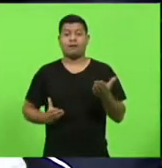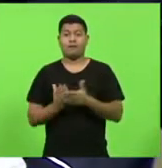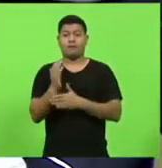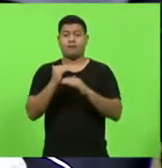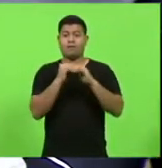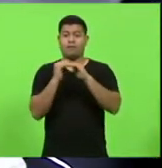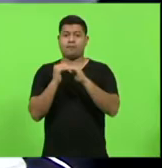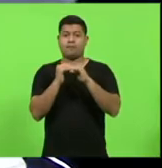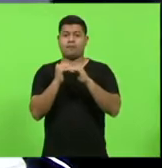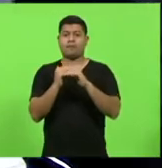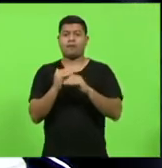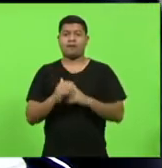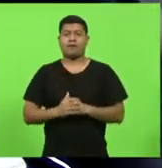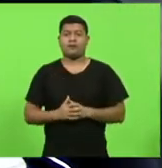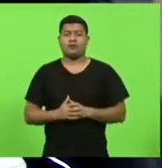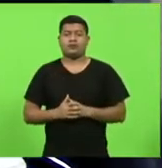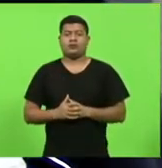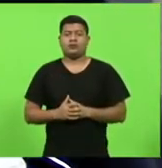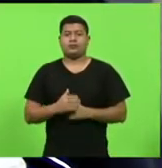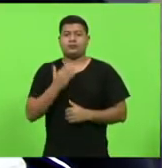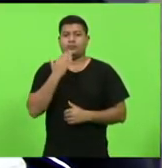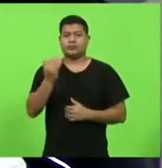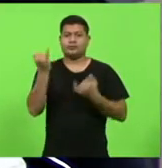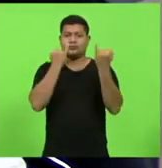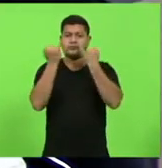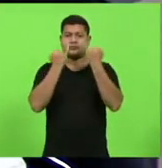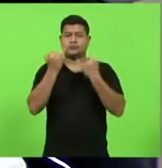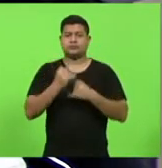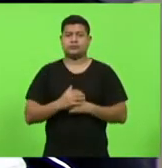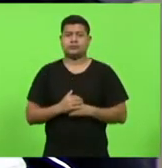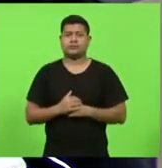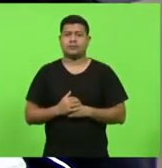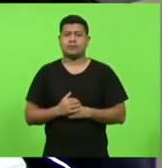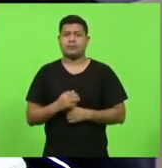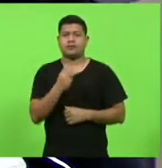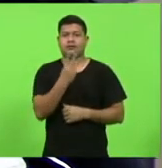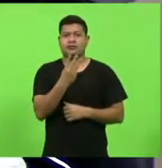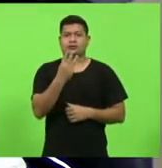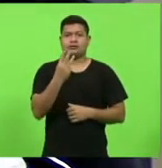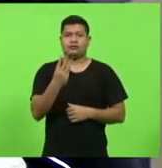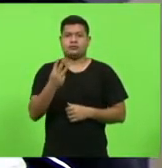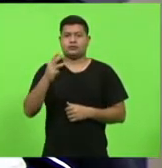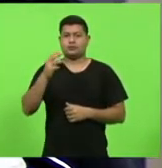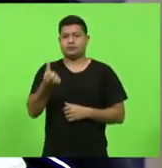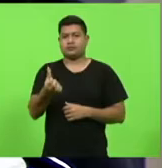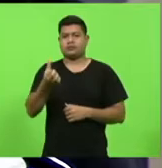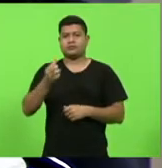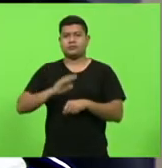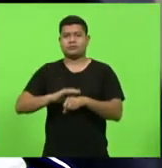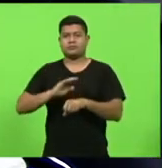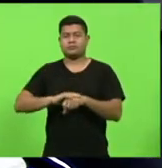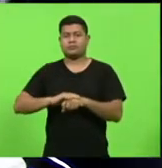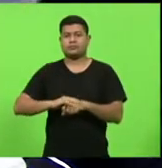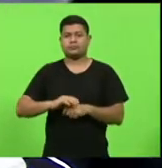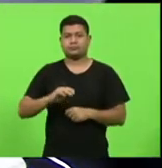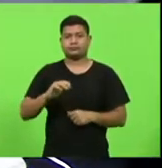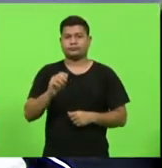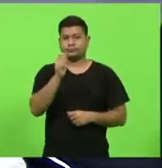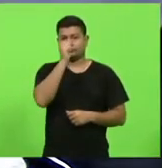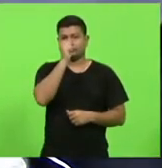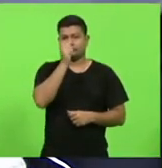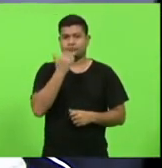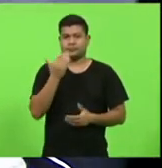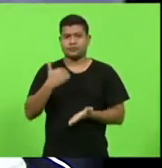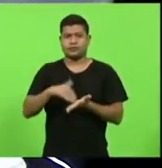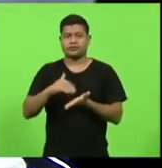Aprovado por unanimidade. Pedidos de informação. Pedido de informação 336, autor deputado João Amin, solicitando ao